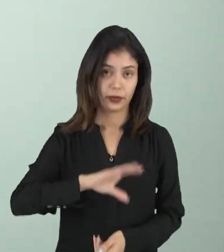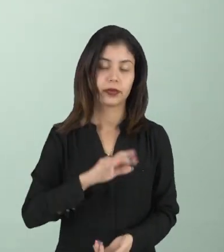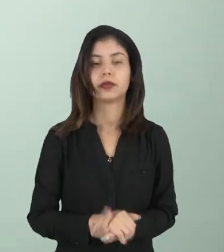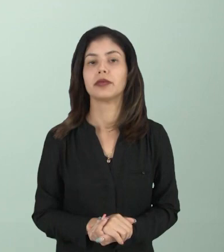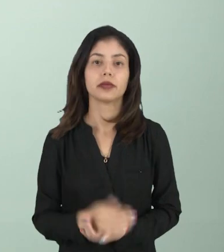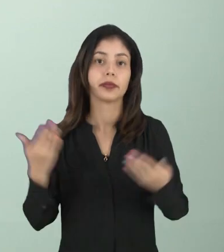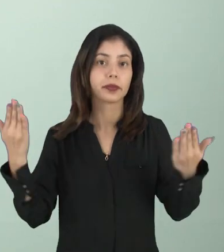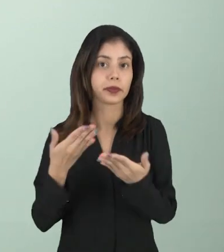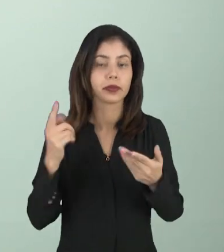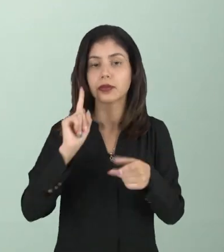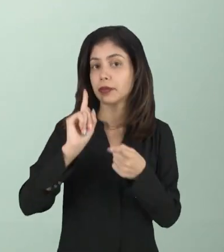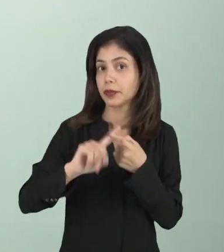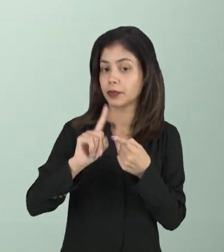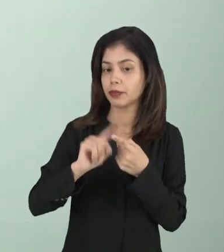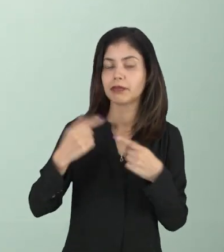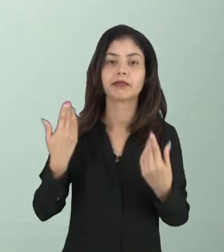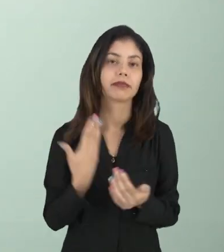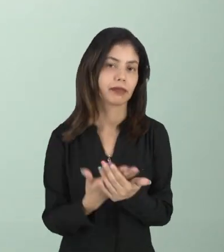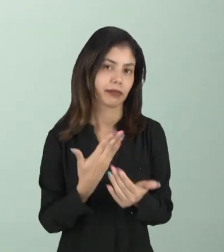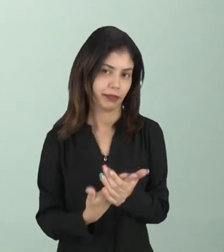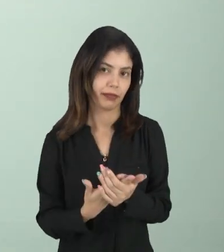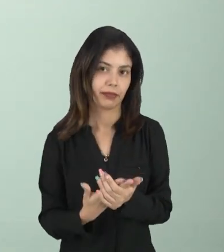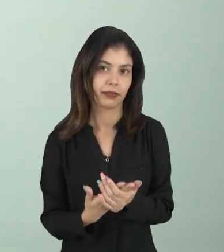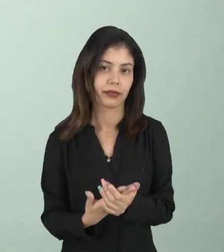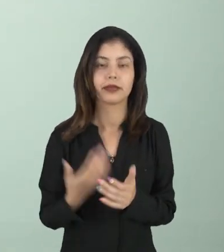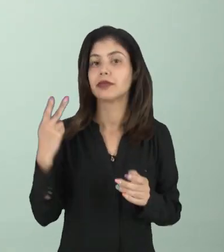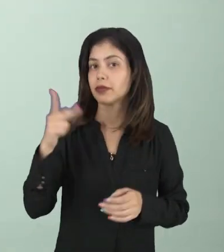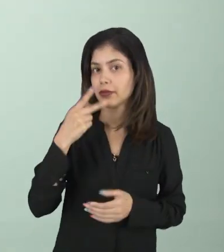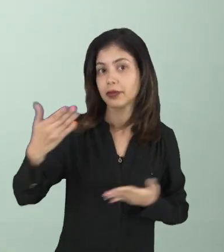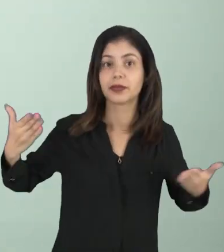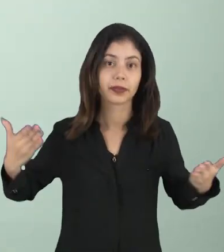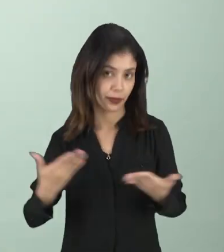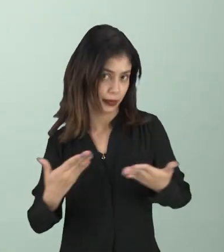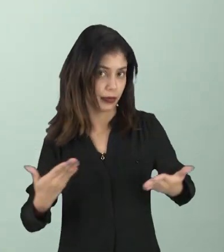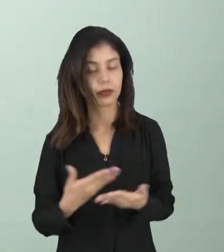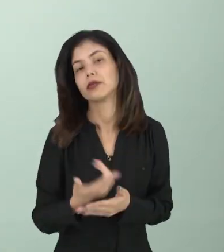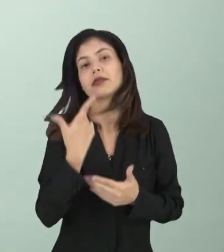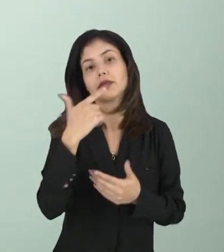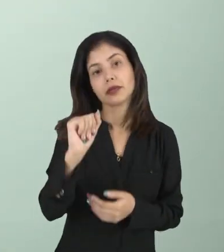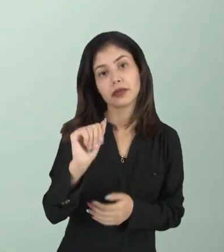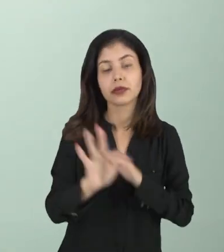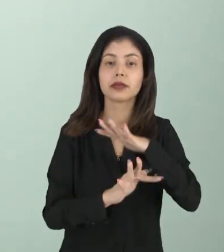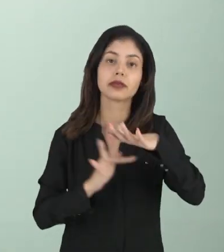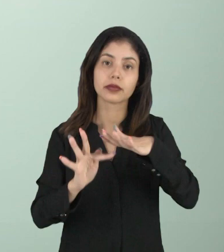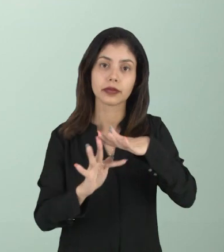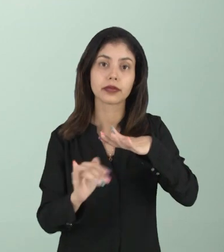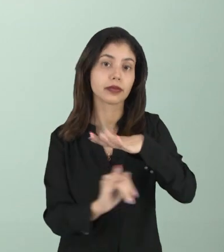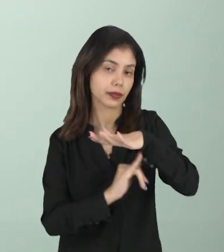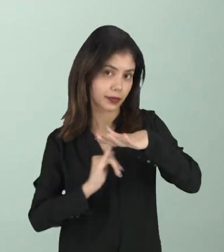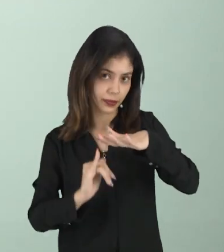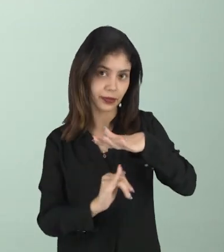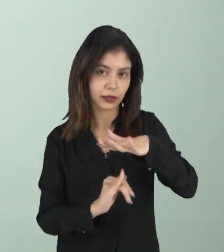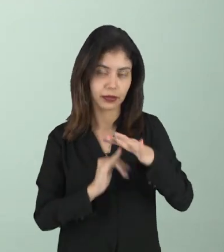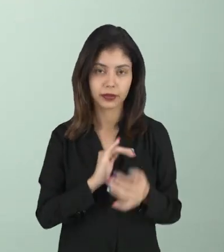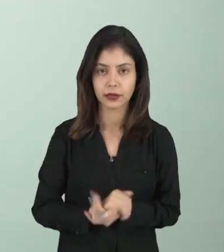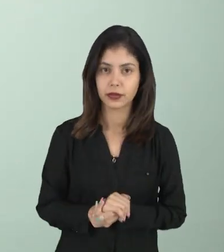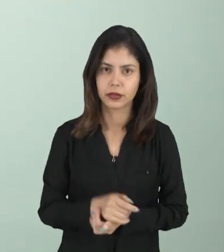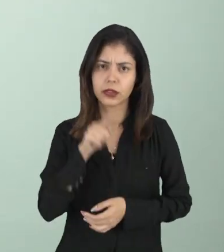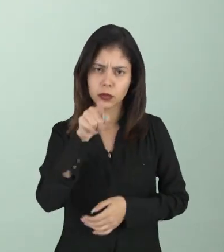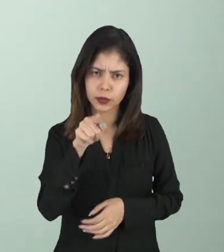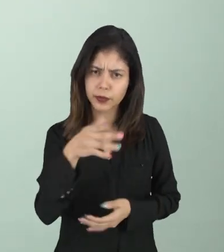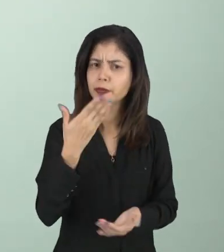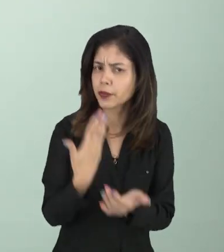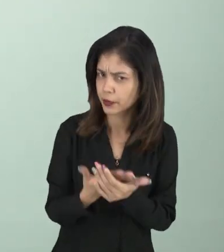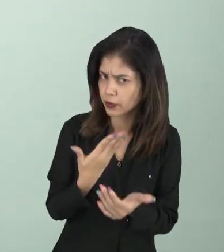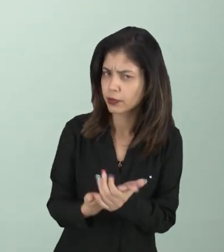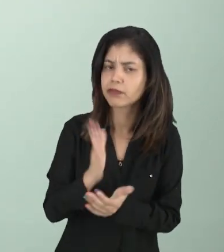portuguesa. Essa é a nossa primeira aula. Nós vamos falar hoje sobre linguagem formal e informal. Vocês